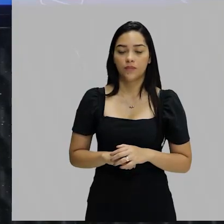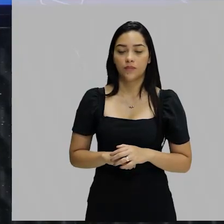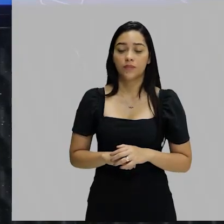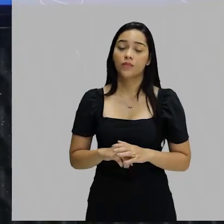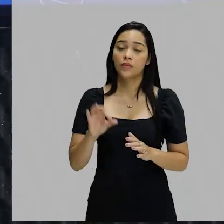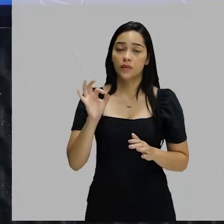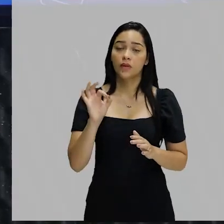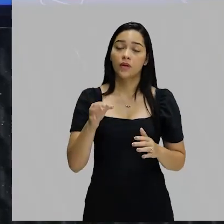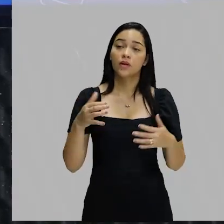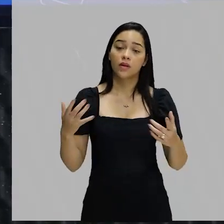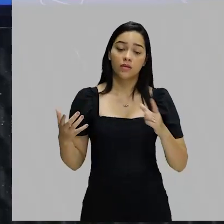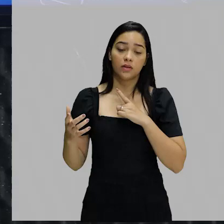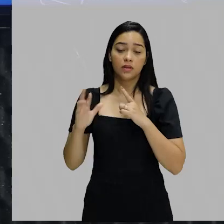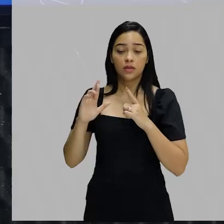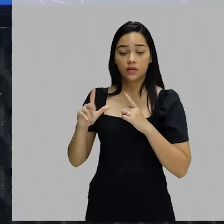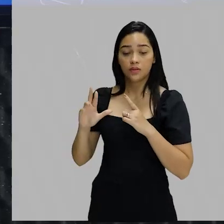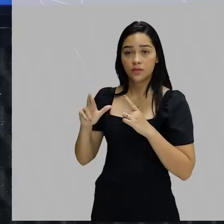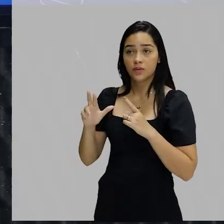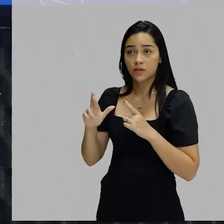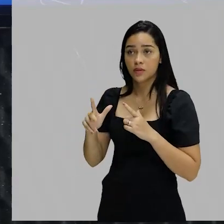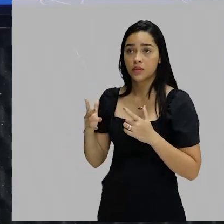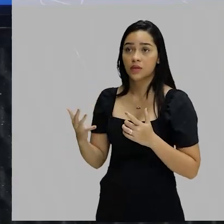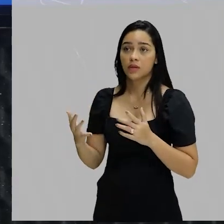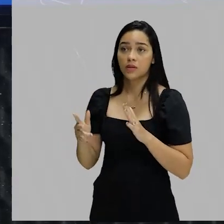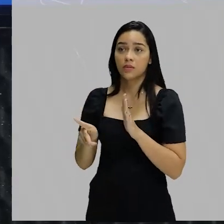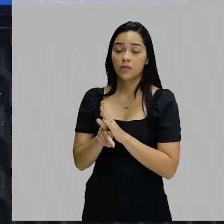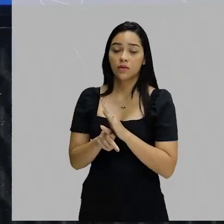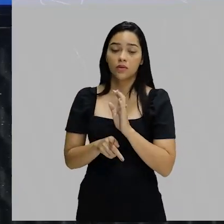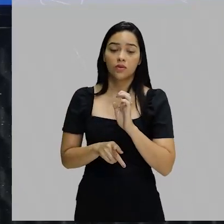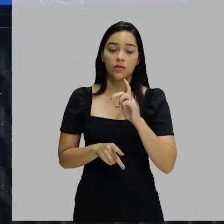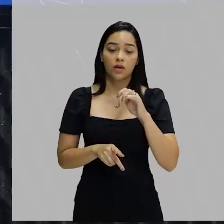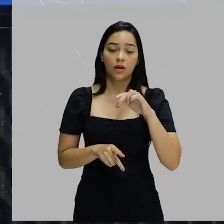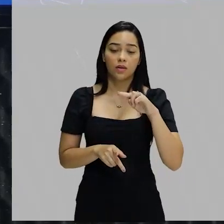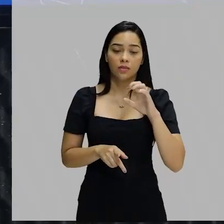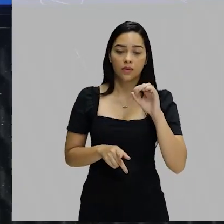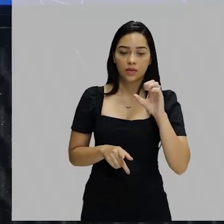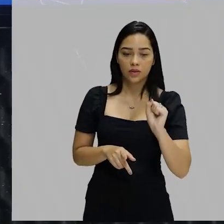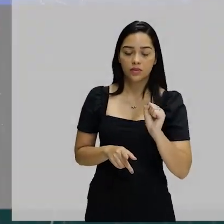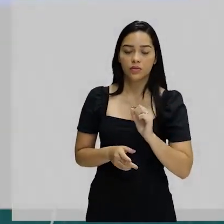certo? Então, faz essa diferenciação aí no caso dos epicenos.